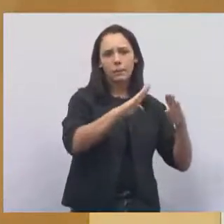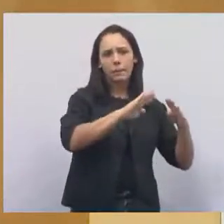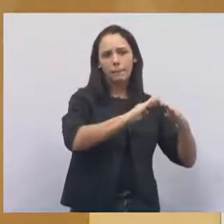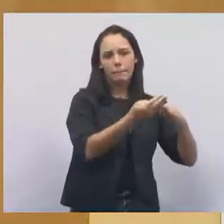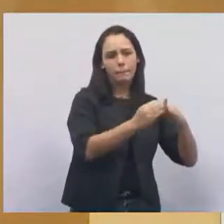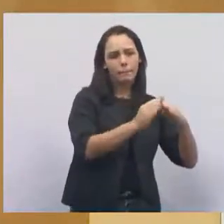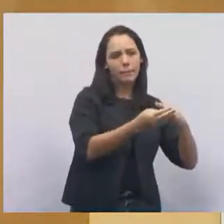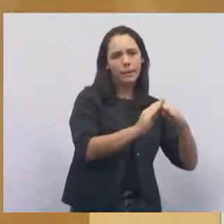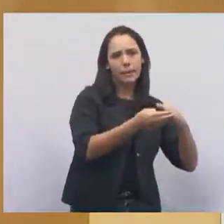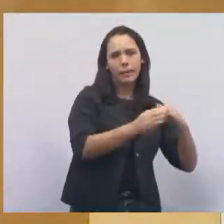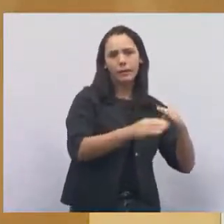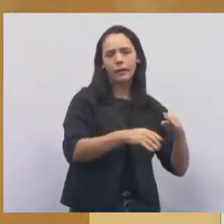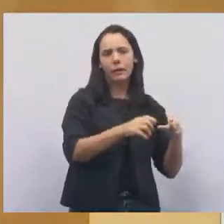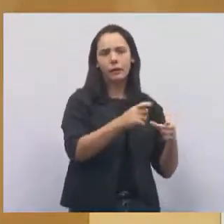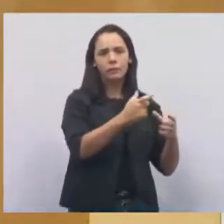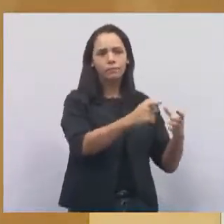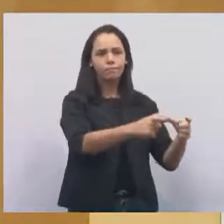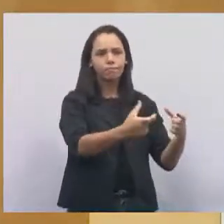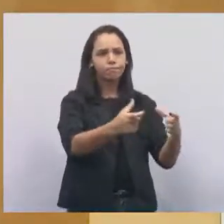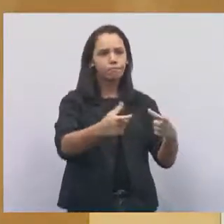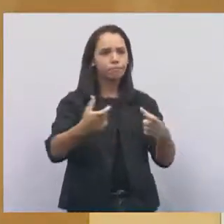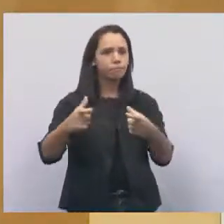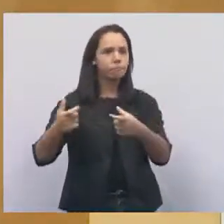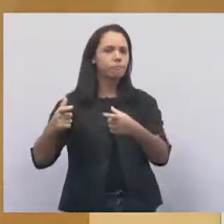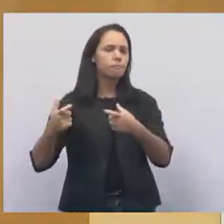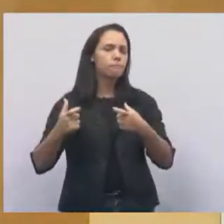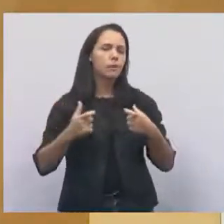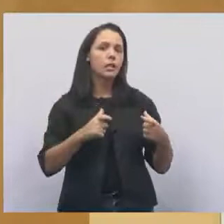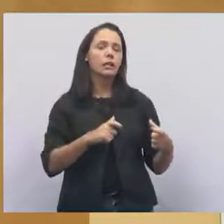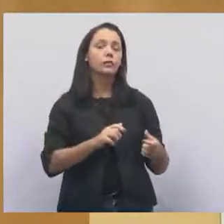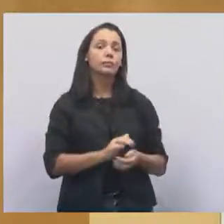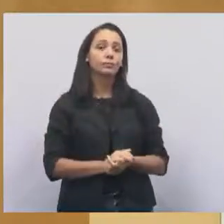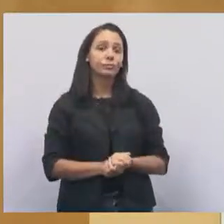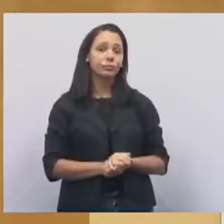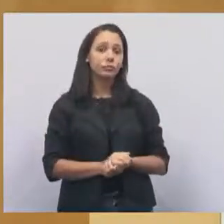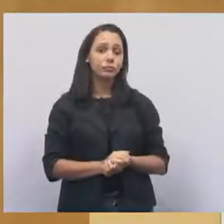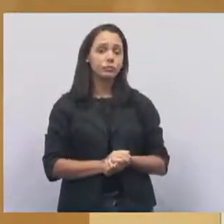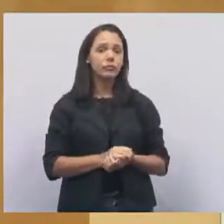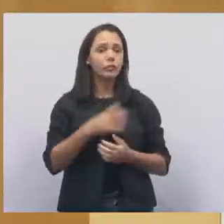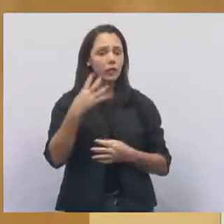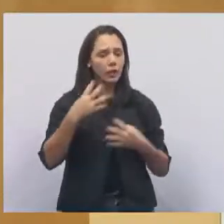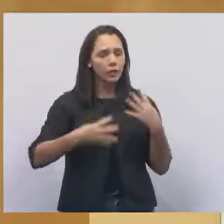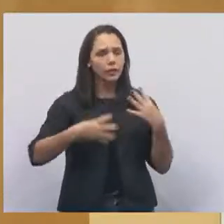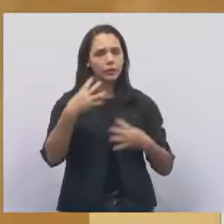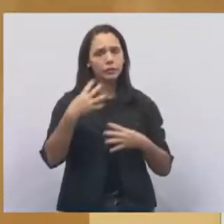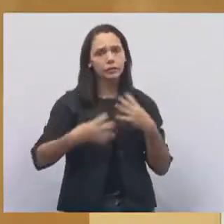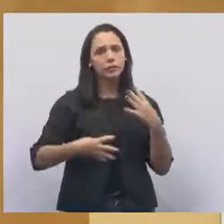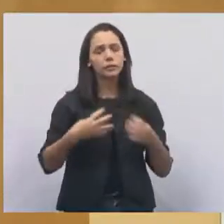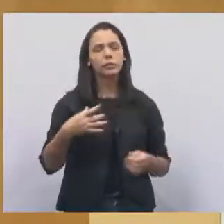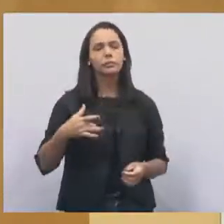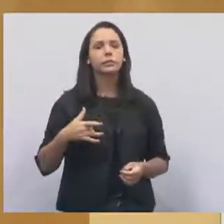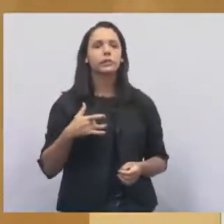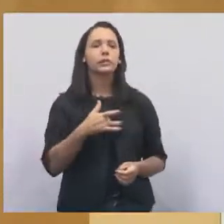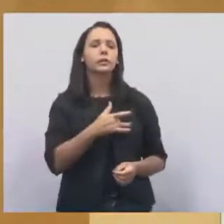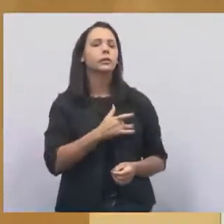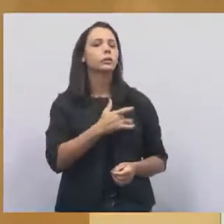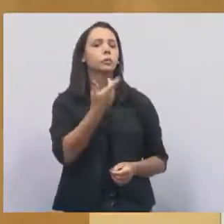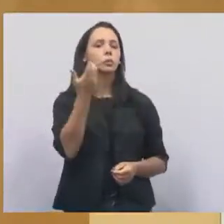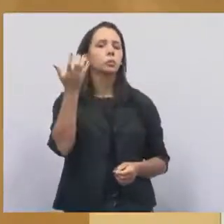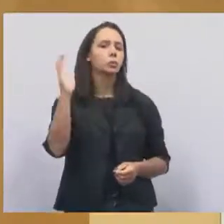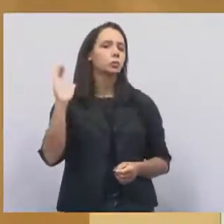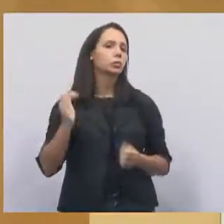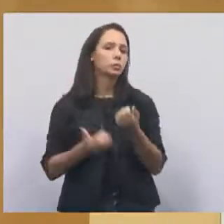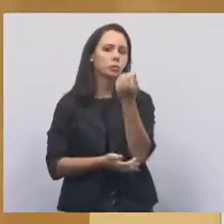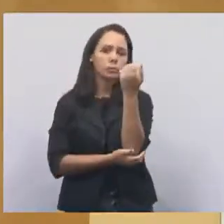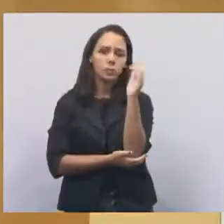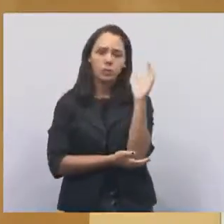que é traz um prejuízo danado tanto para saúde como para o meio ambiente então eu peço